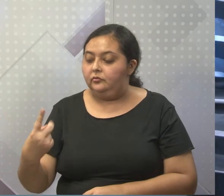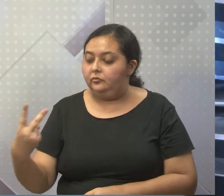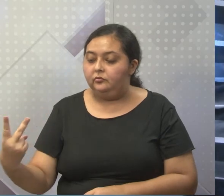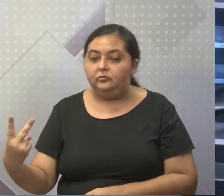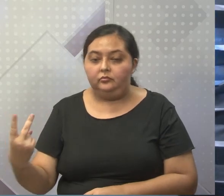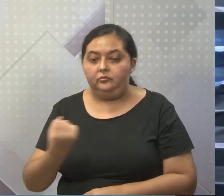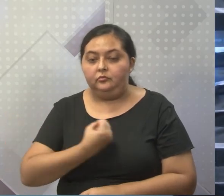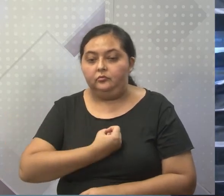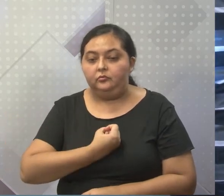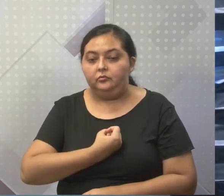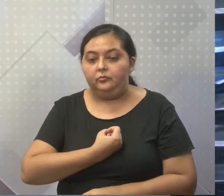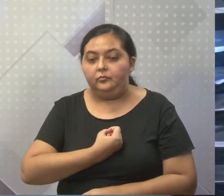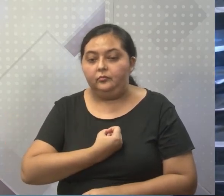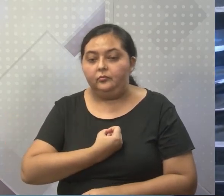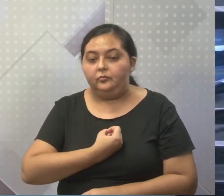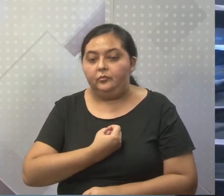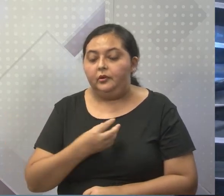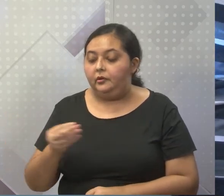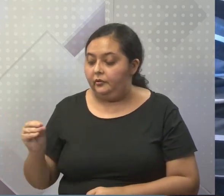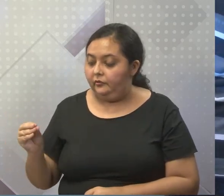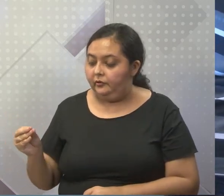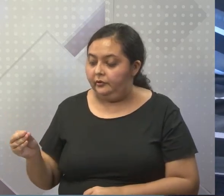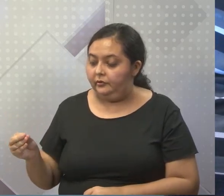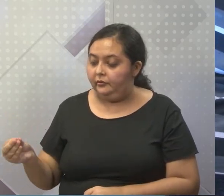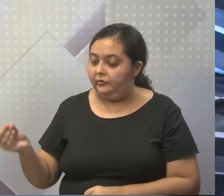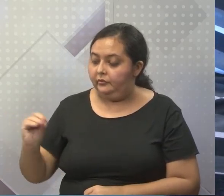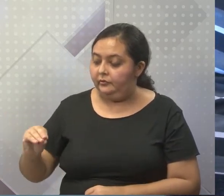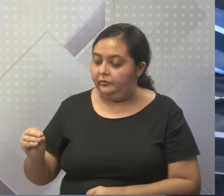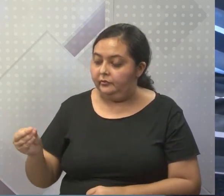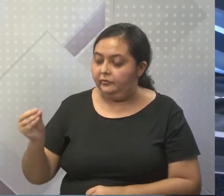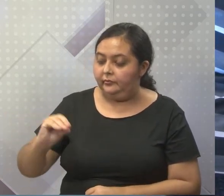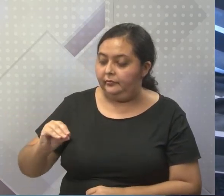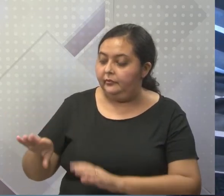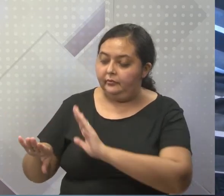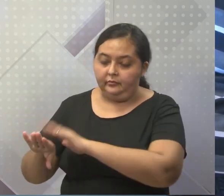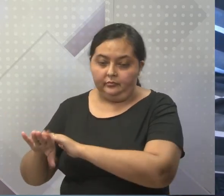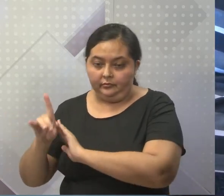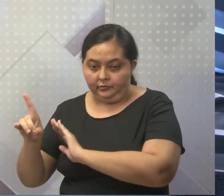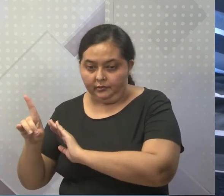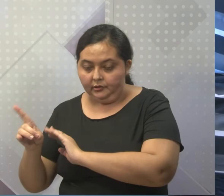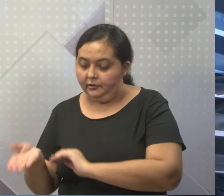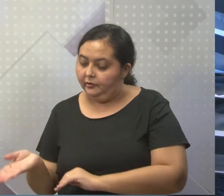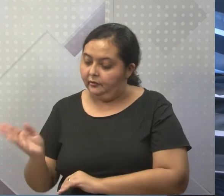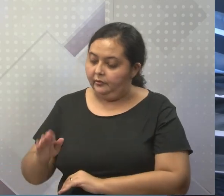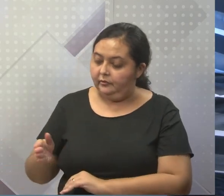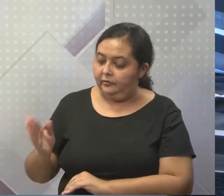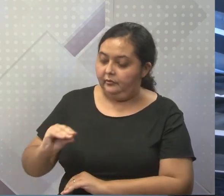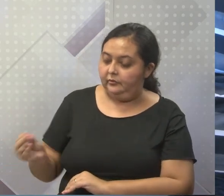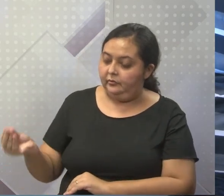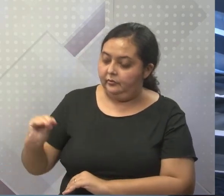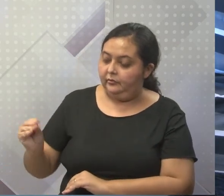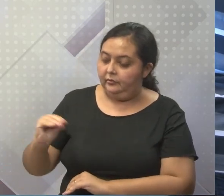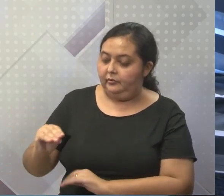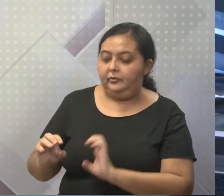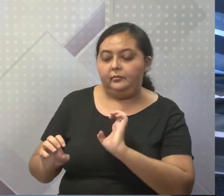números. Então, eu vou pular duas casas da minha direita para a